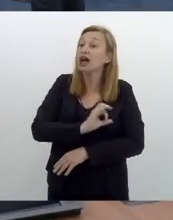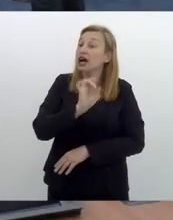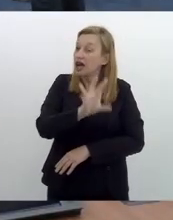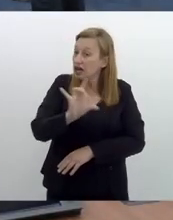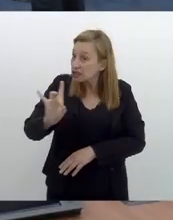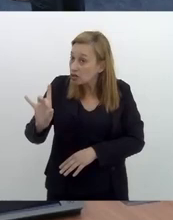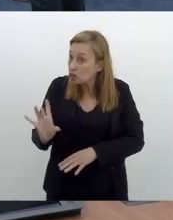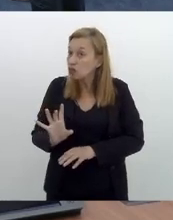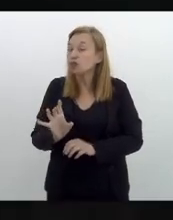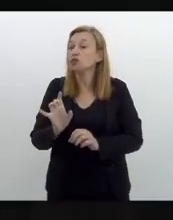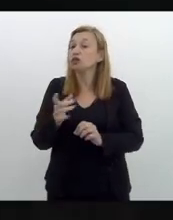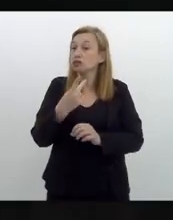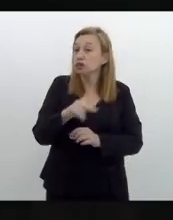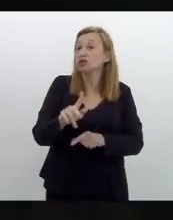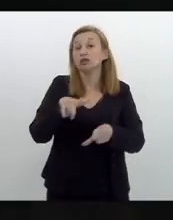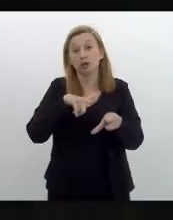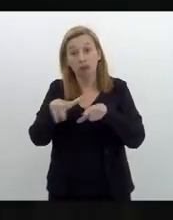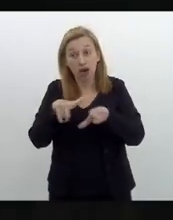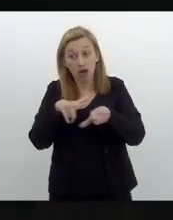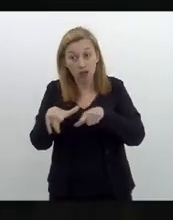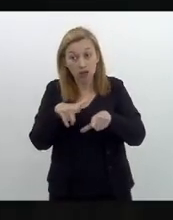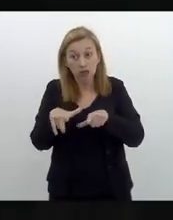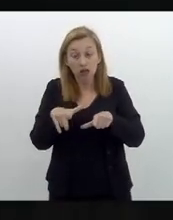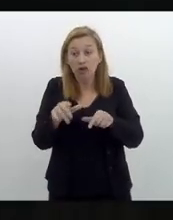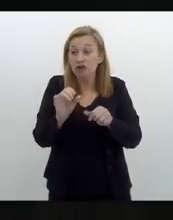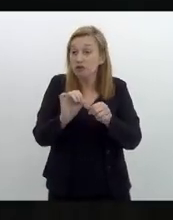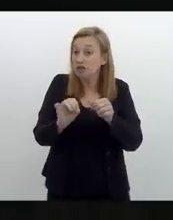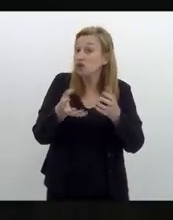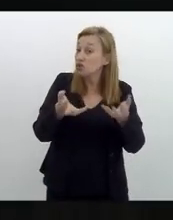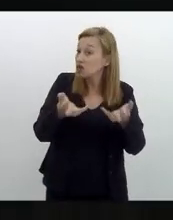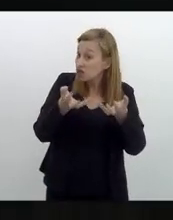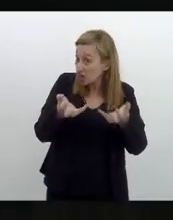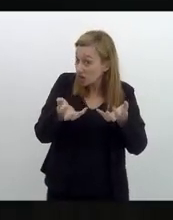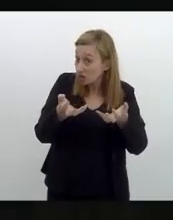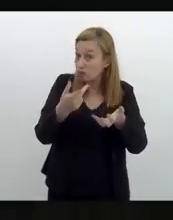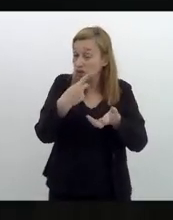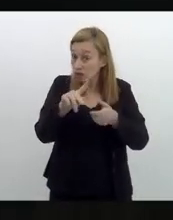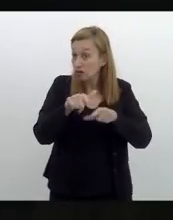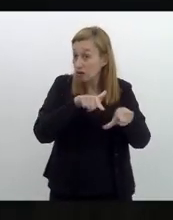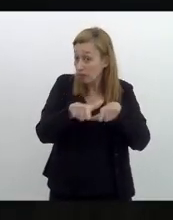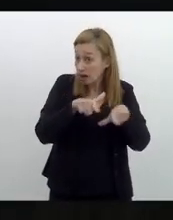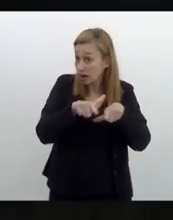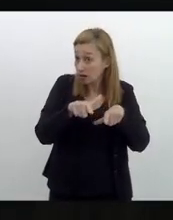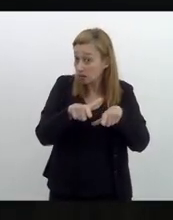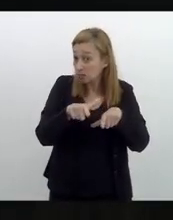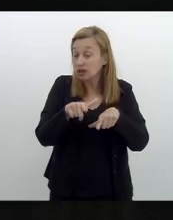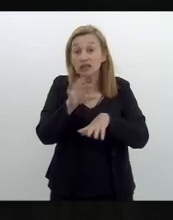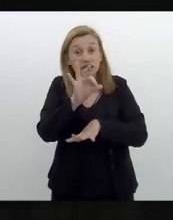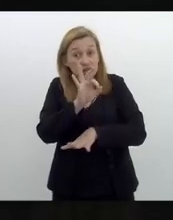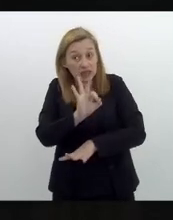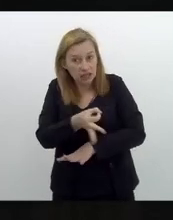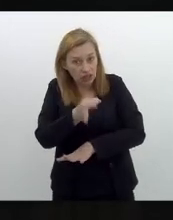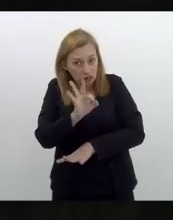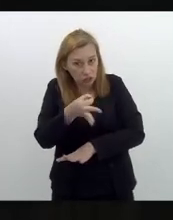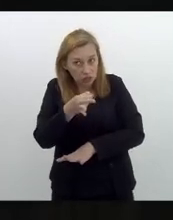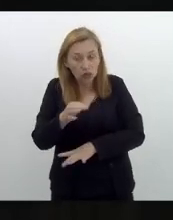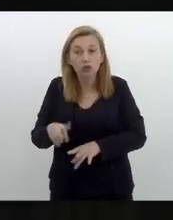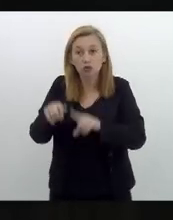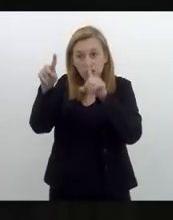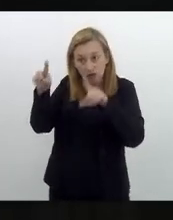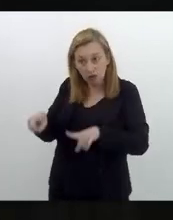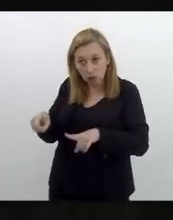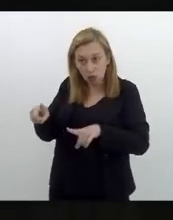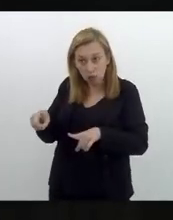destaque cada um tem o seu mandato faz o que bem entender com o seu mandato e claro os servidores